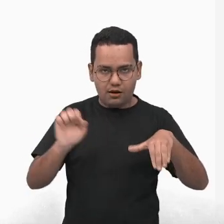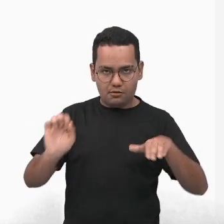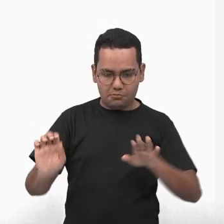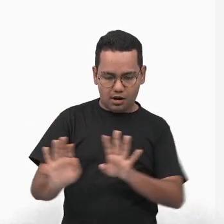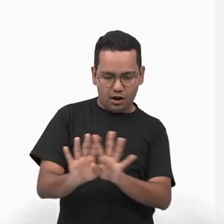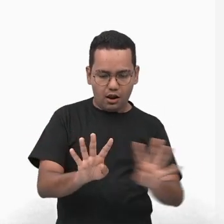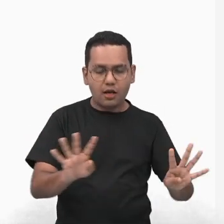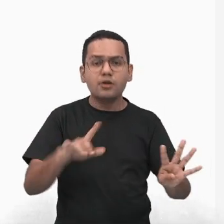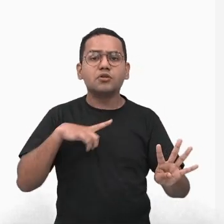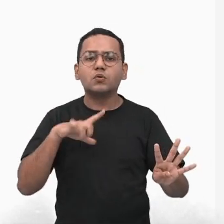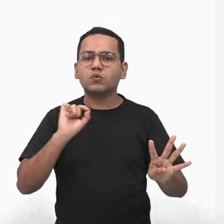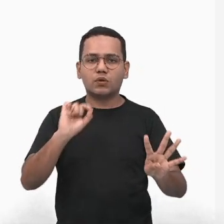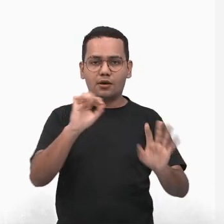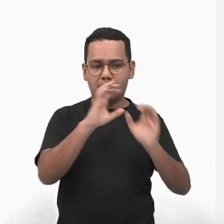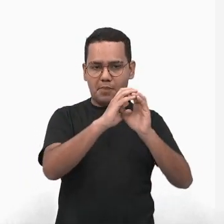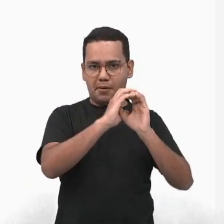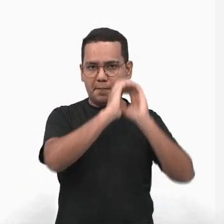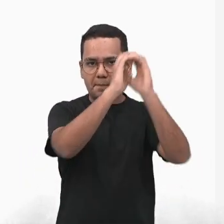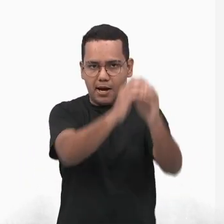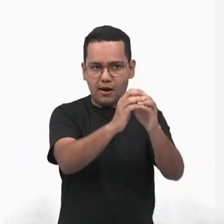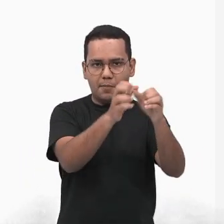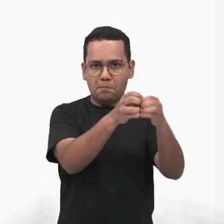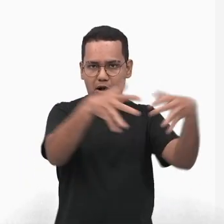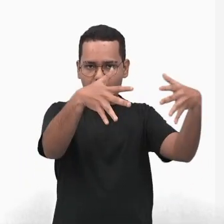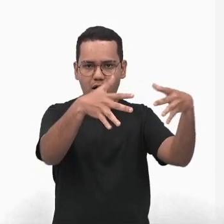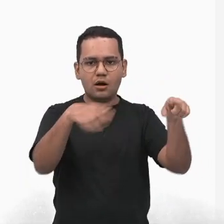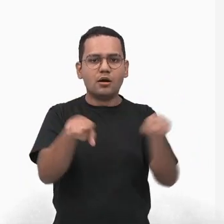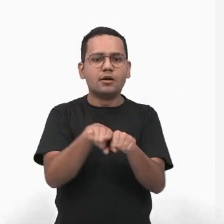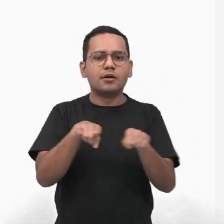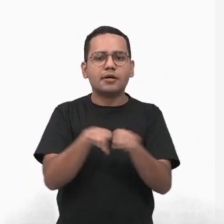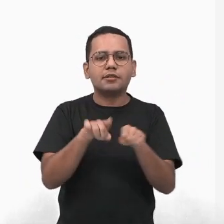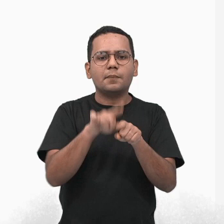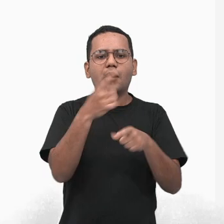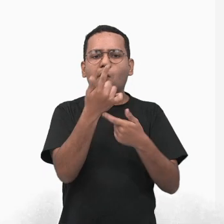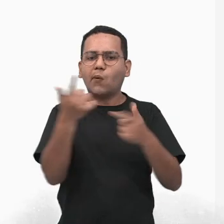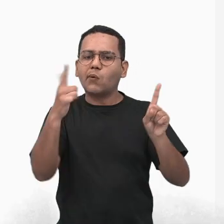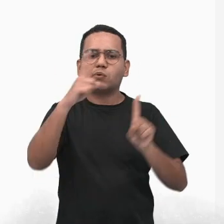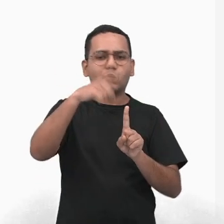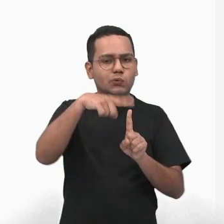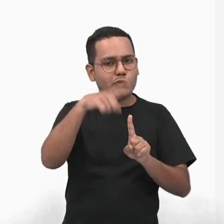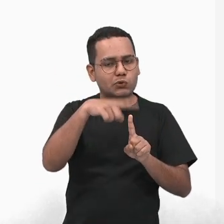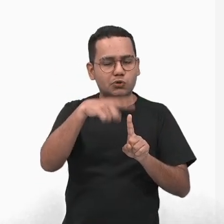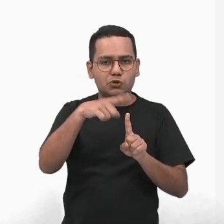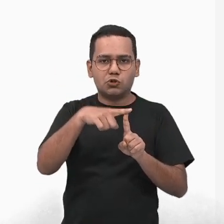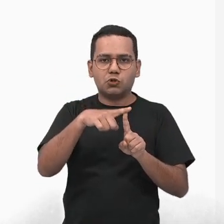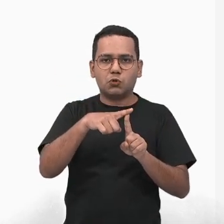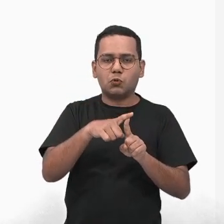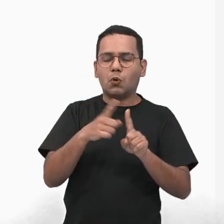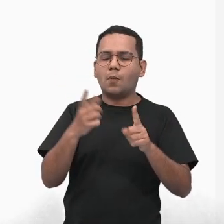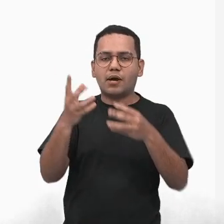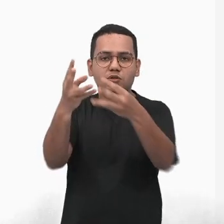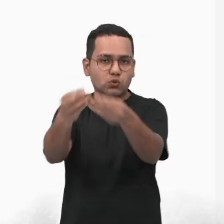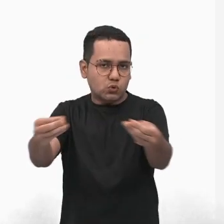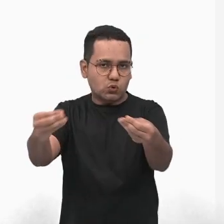e metralhadoras para minar as forças do adversário. Vamos adiante, vamos lá, galerinha. Em